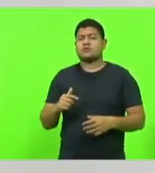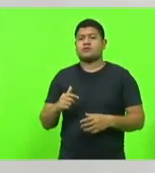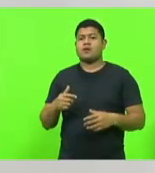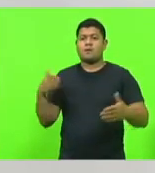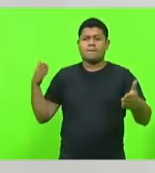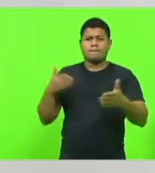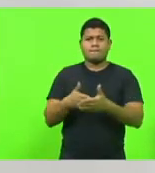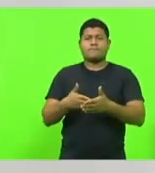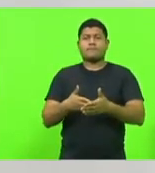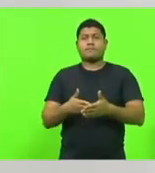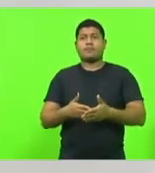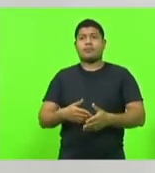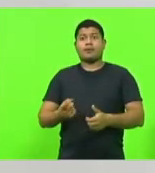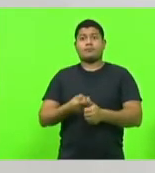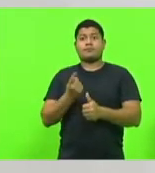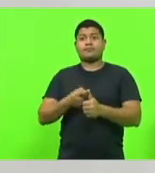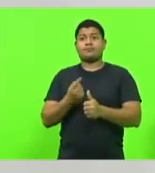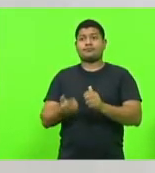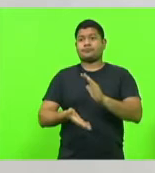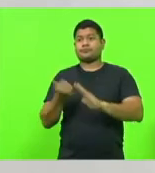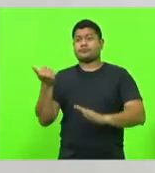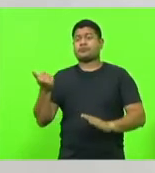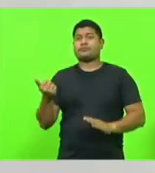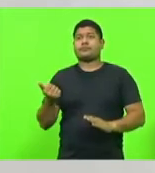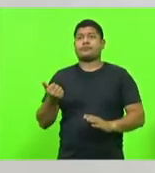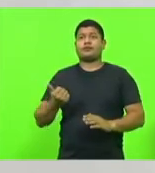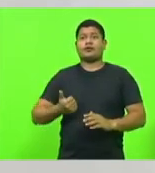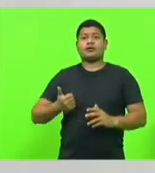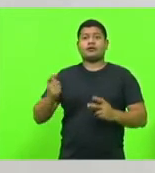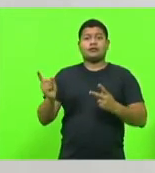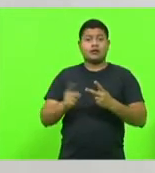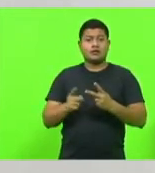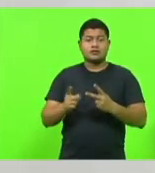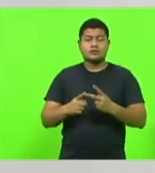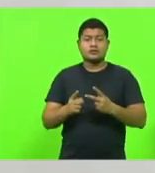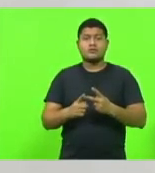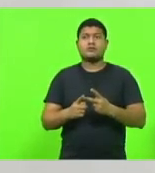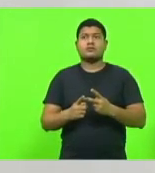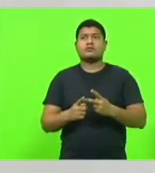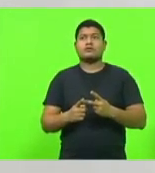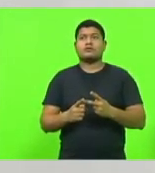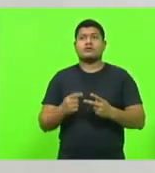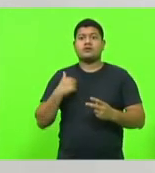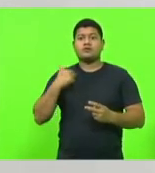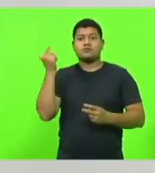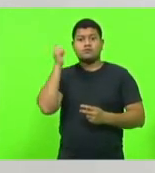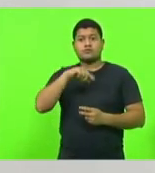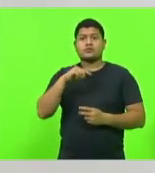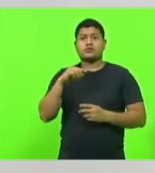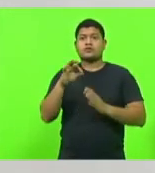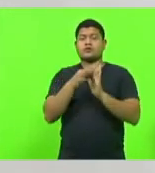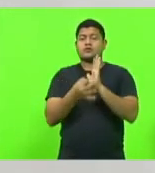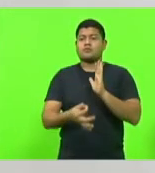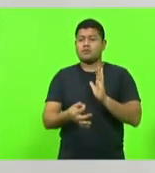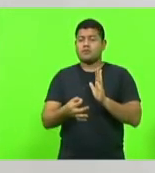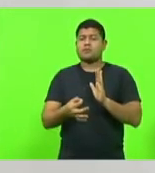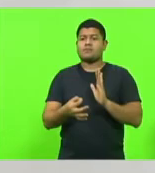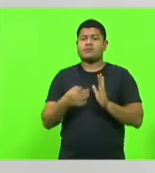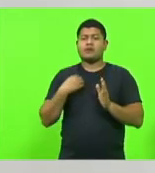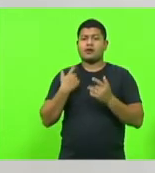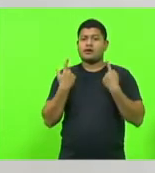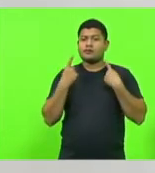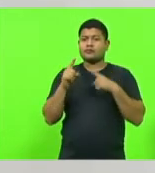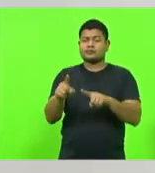A primeira vez o projeto foi retirado de pauta, na segunda vez consegui um parecer rejeitando o projeto na